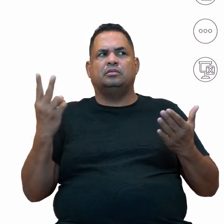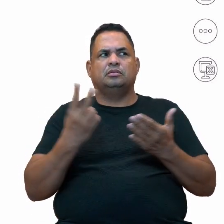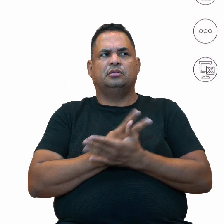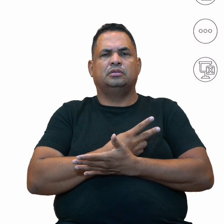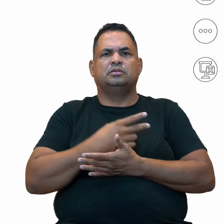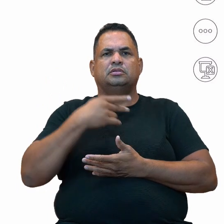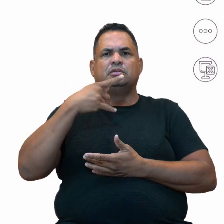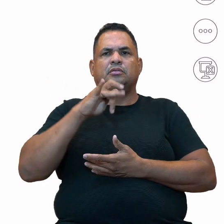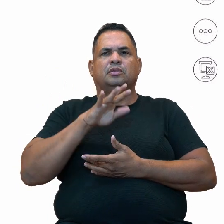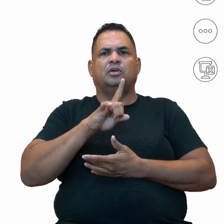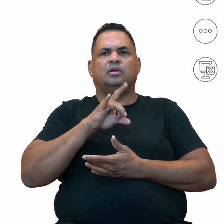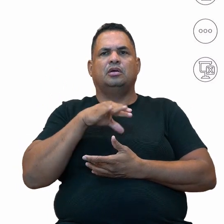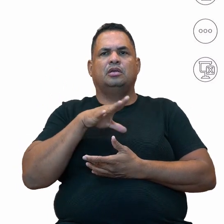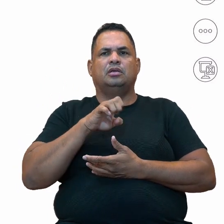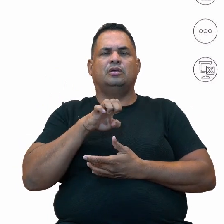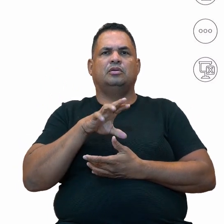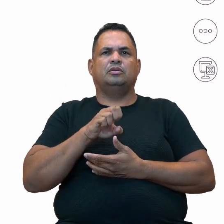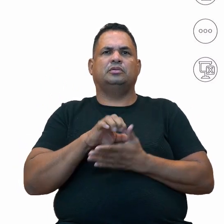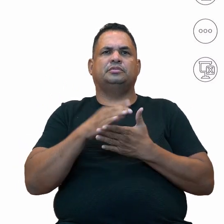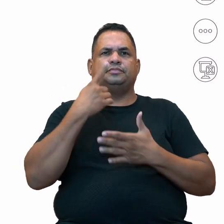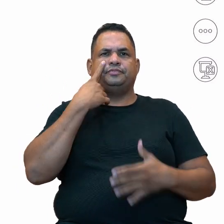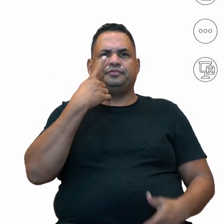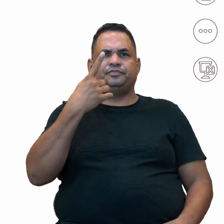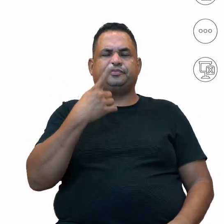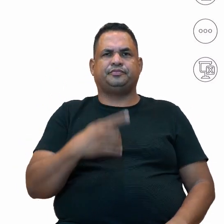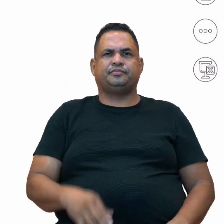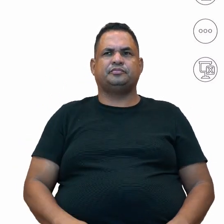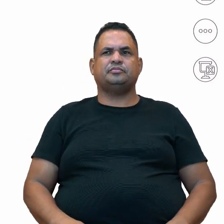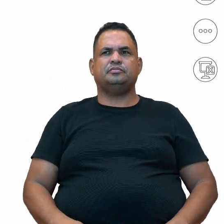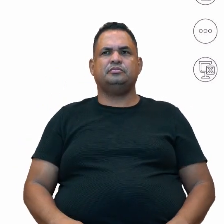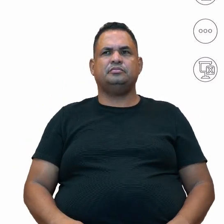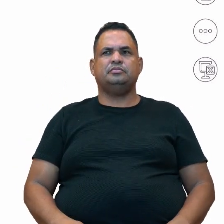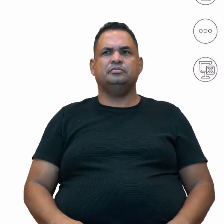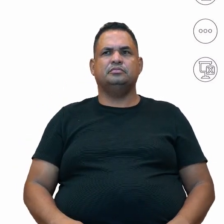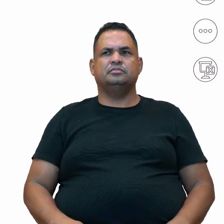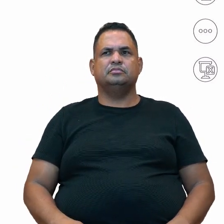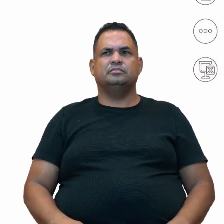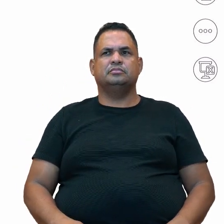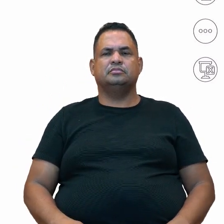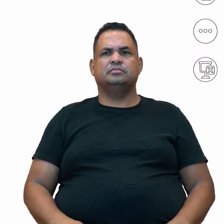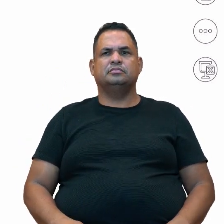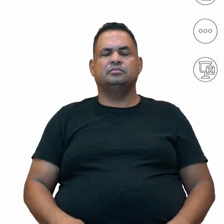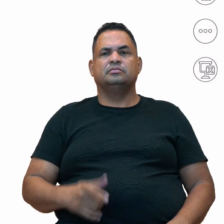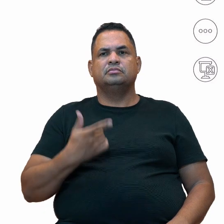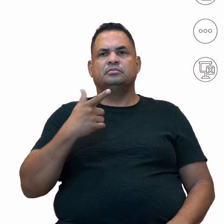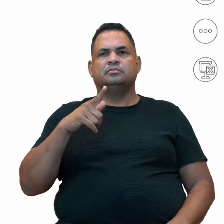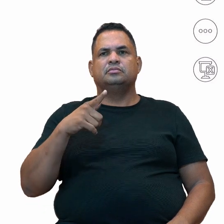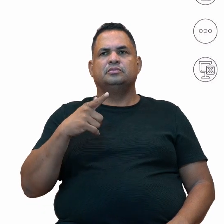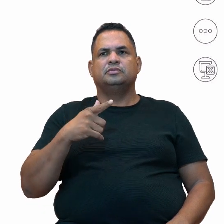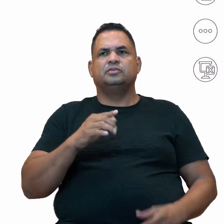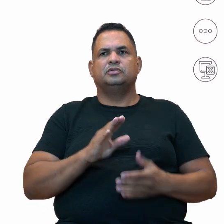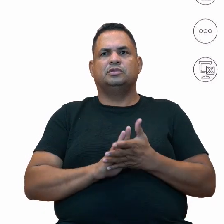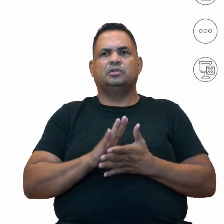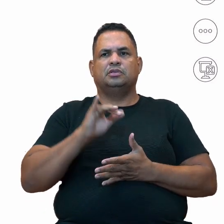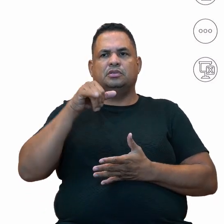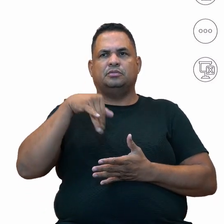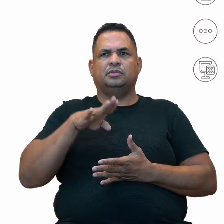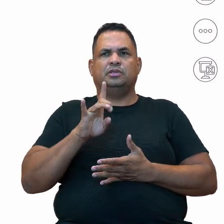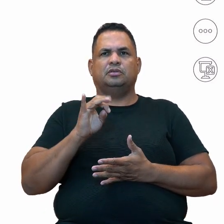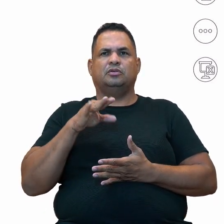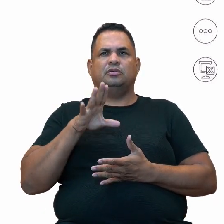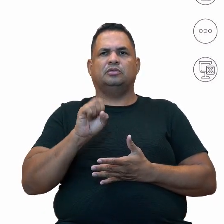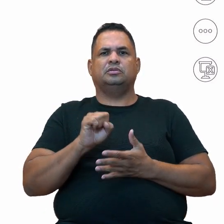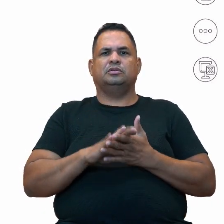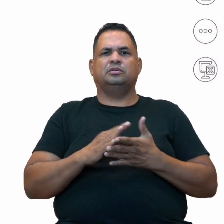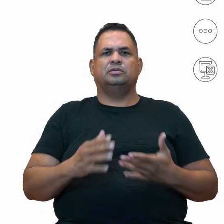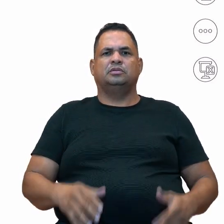imagem que nós mostramos para vocês lá das bactérias, tá? Mas sem o processo de mitose. Então,